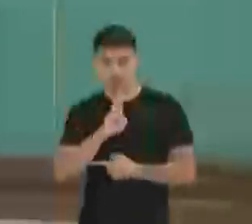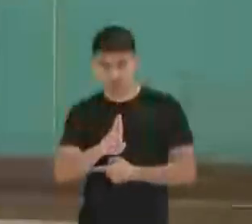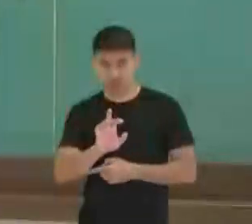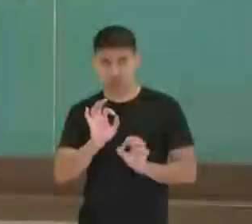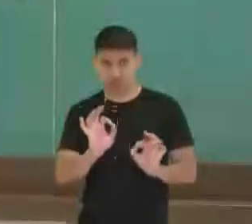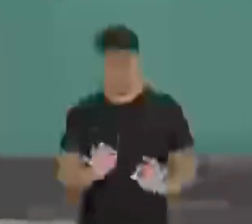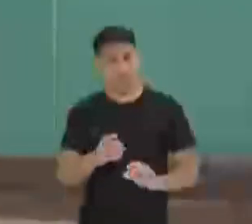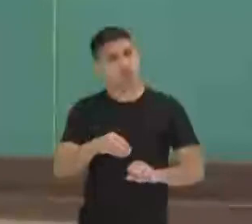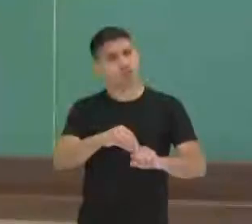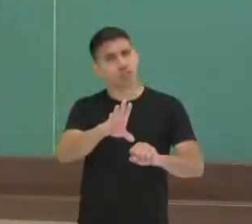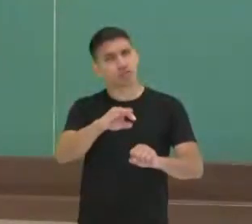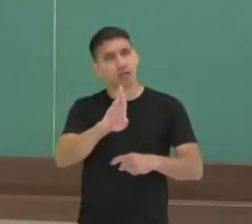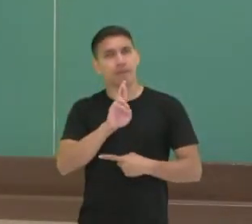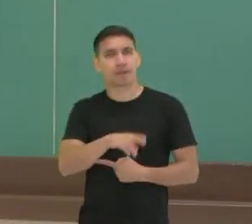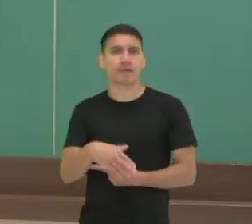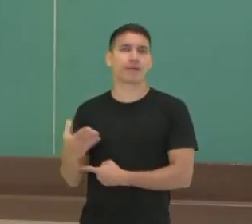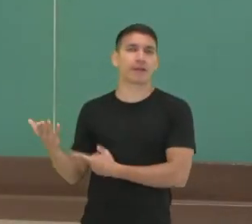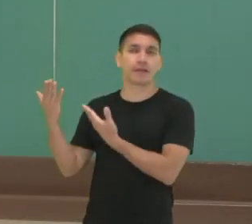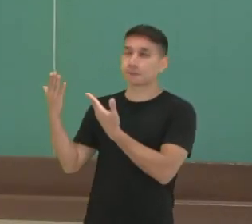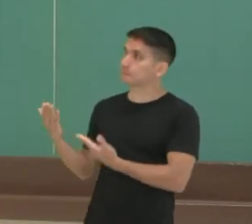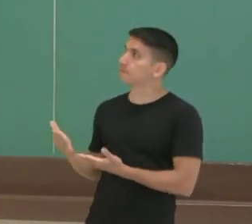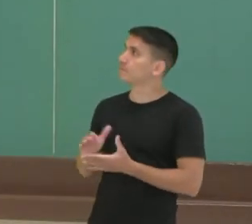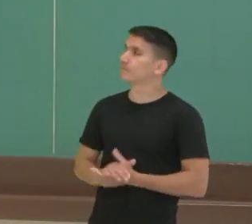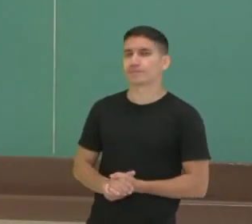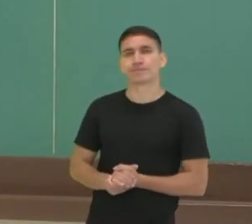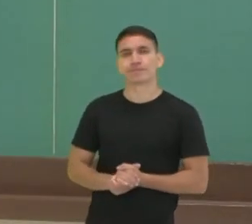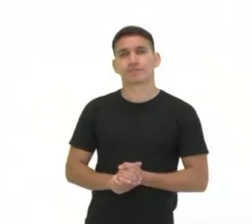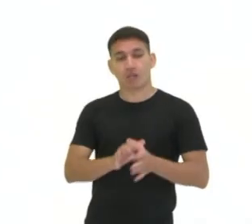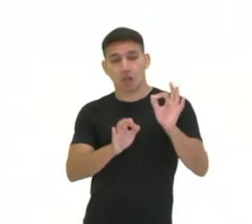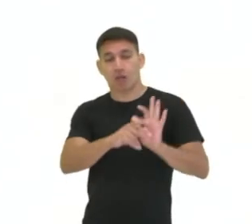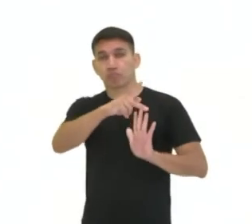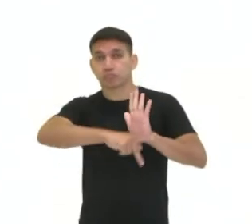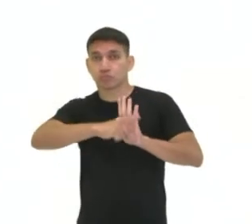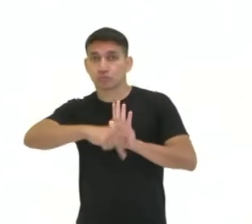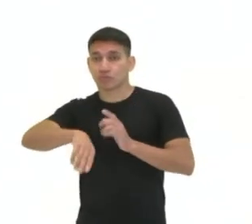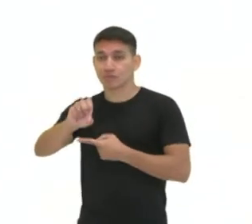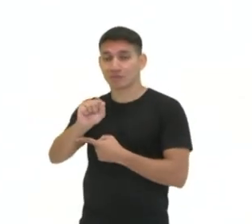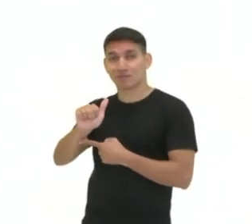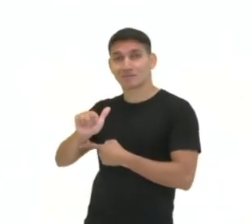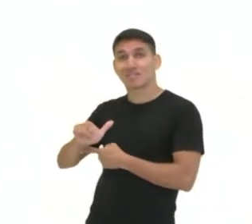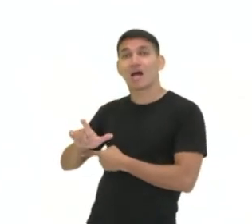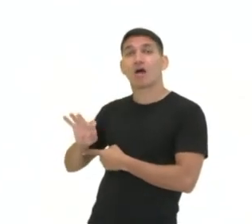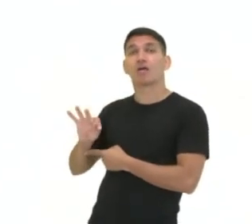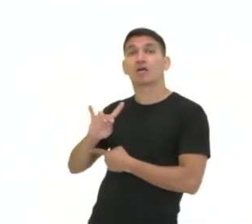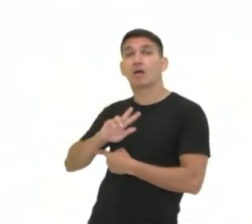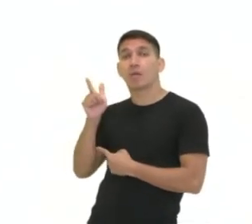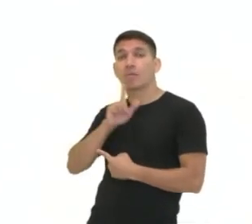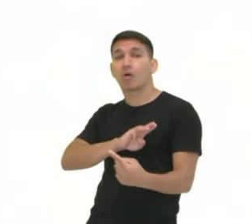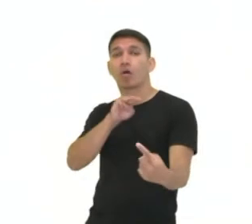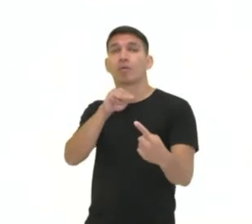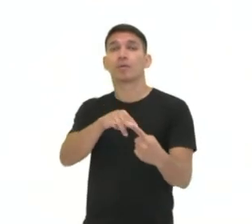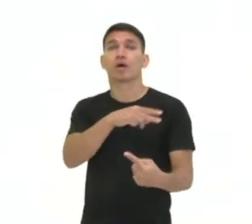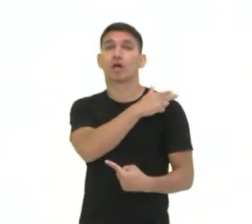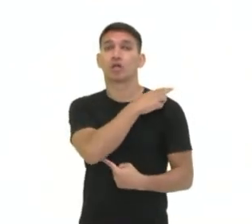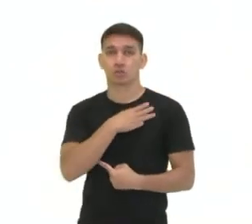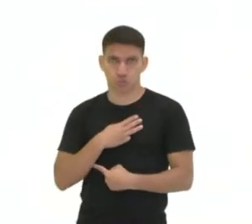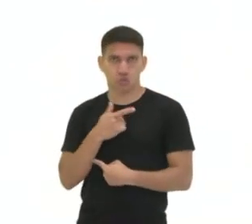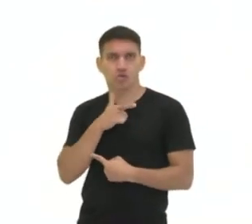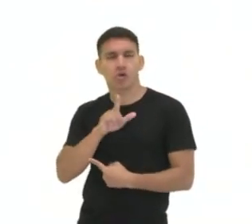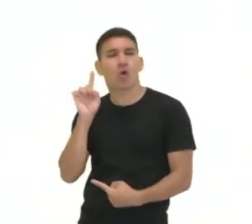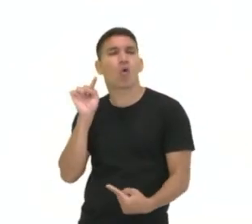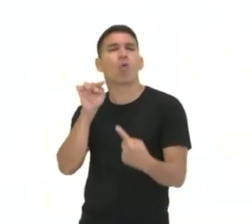Respondido? Minha sugestão aí para essa resposta é: o Plano SALT foi um plano de metas elaborado pelo governo de Gaspar Dutra, com vistas